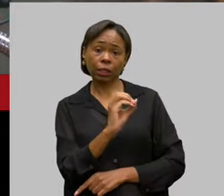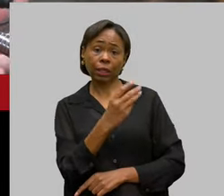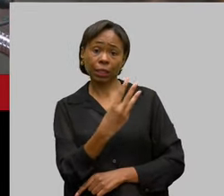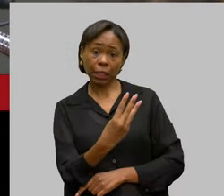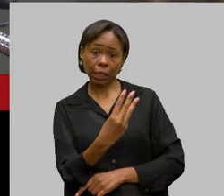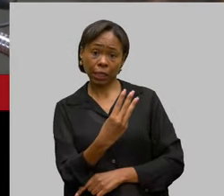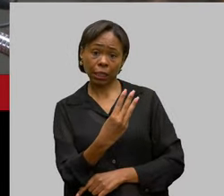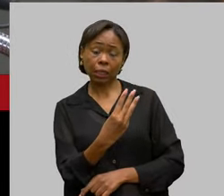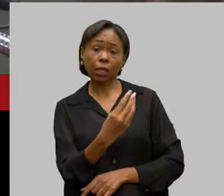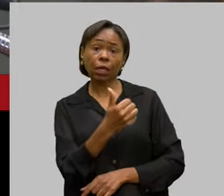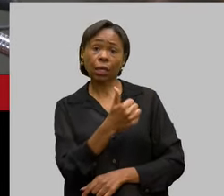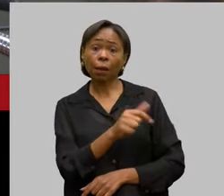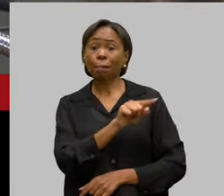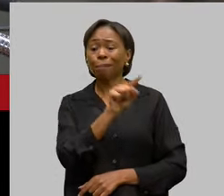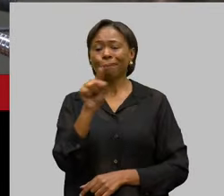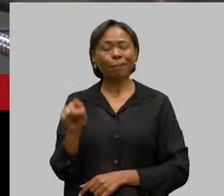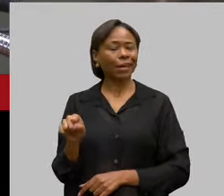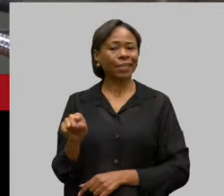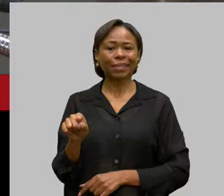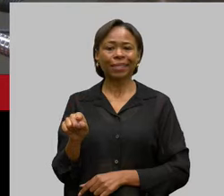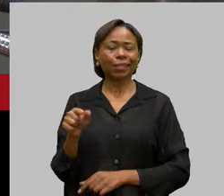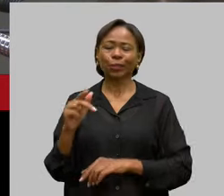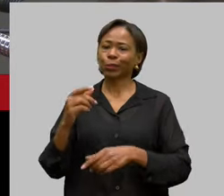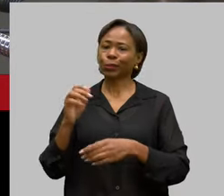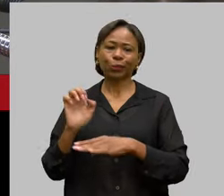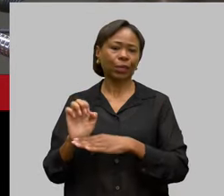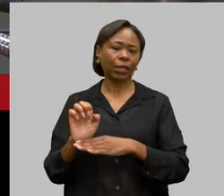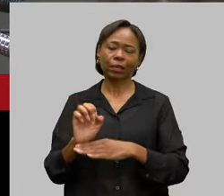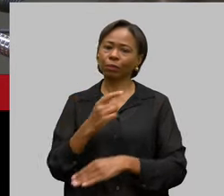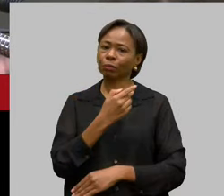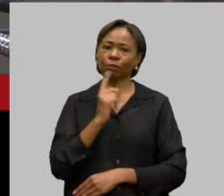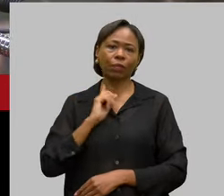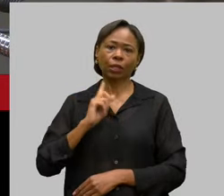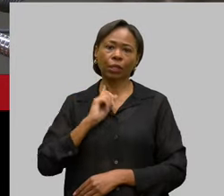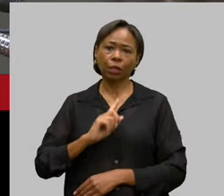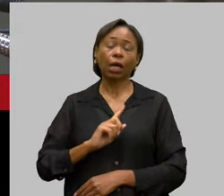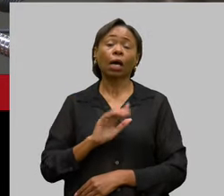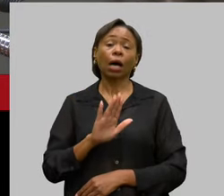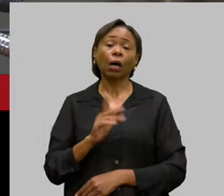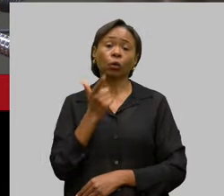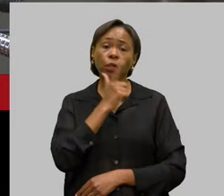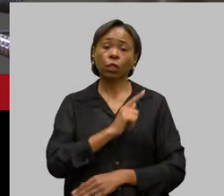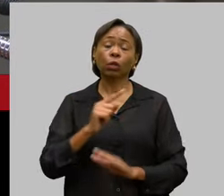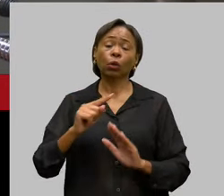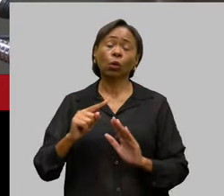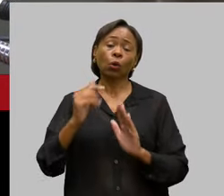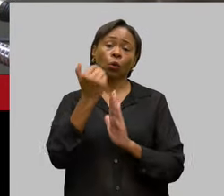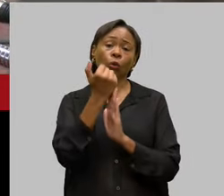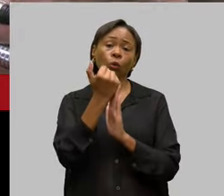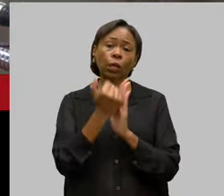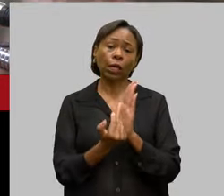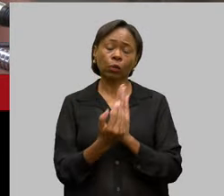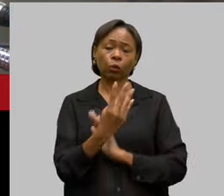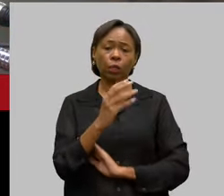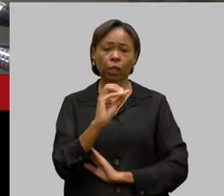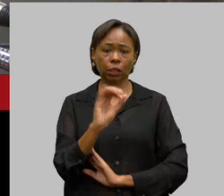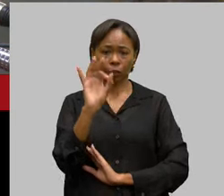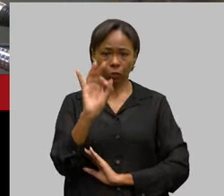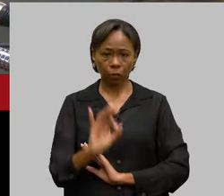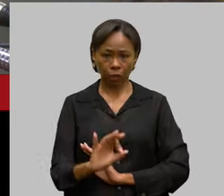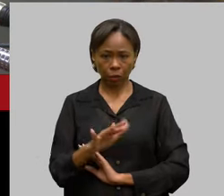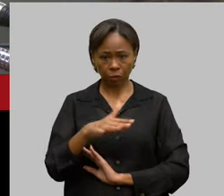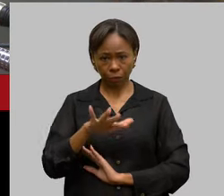e com isso nós conseguimos a redução do Déficit algo em torno de 40% aproximadamente mas o caso